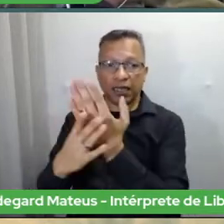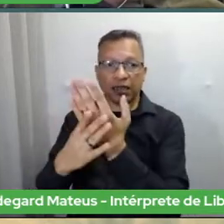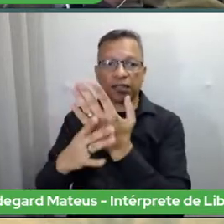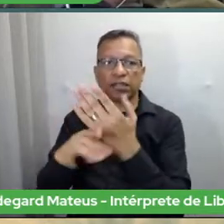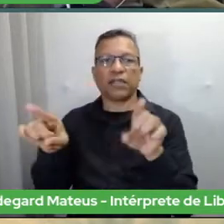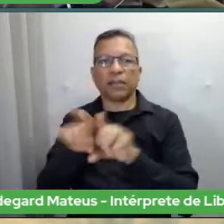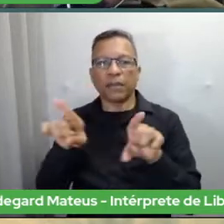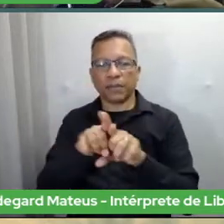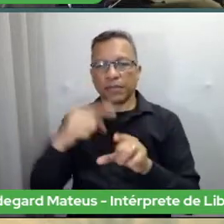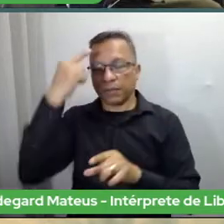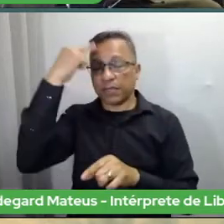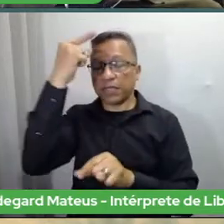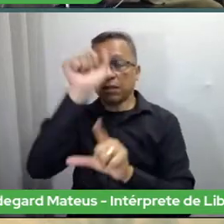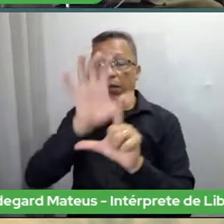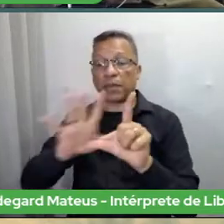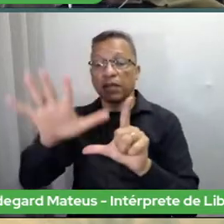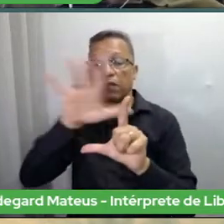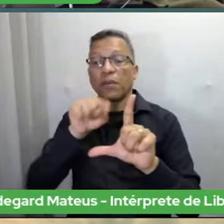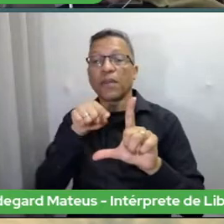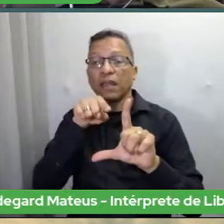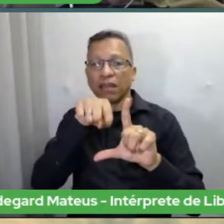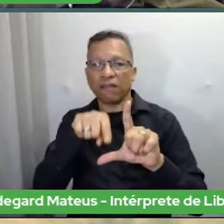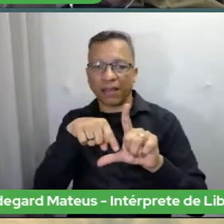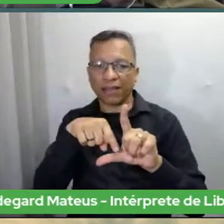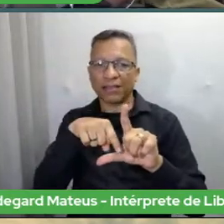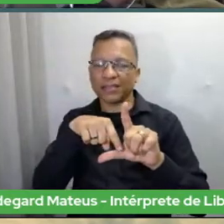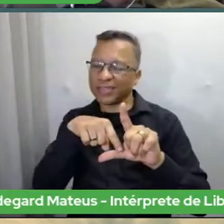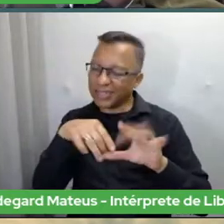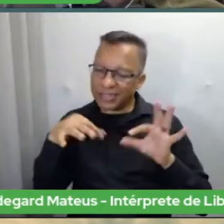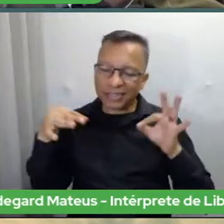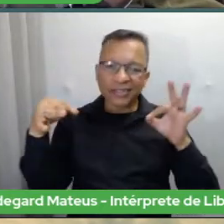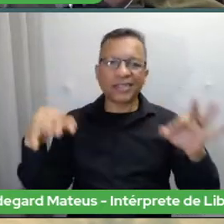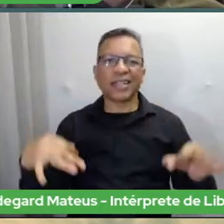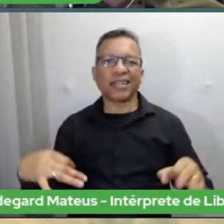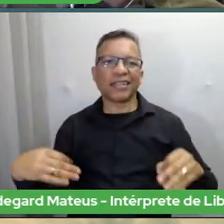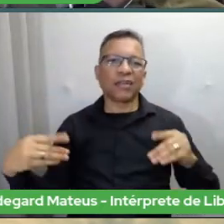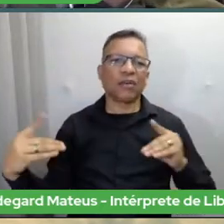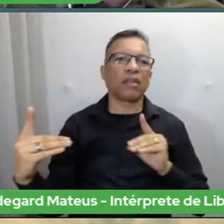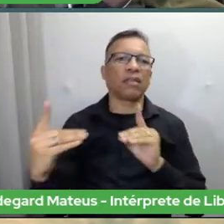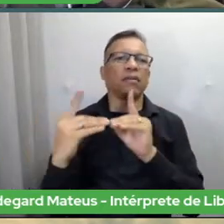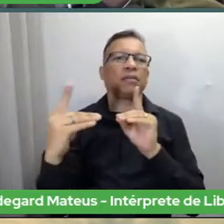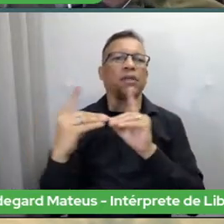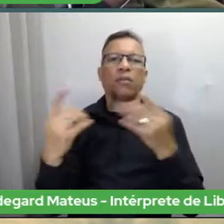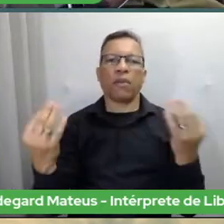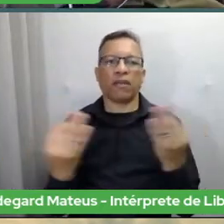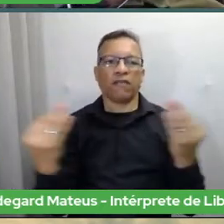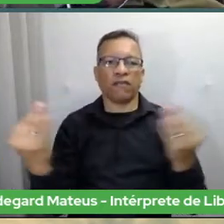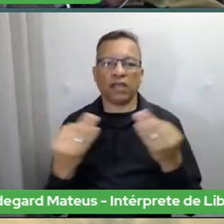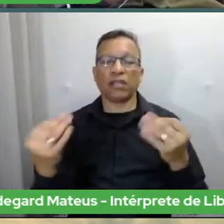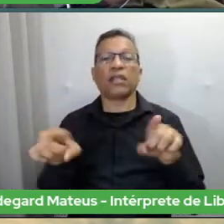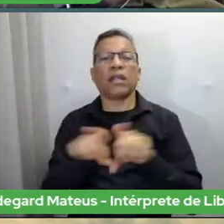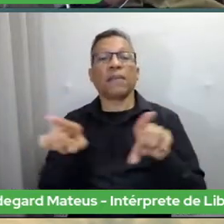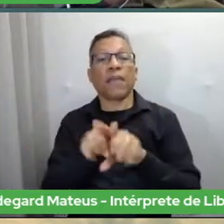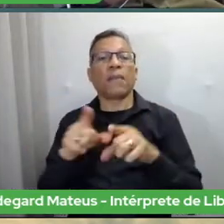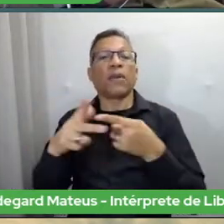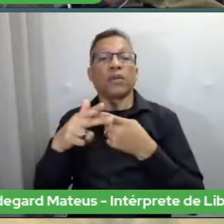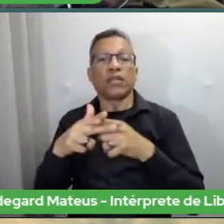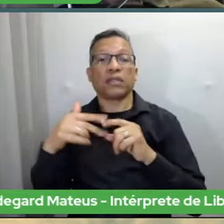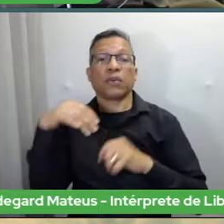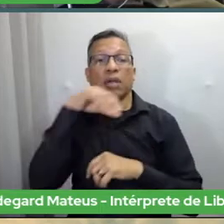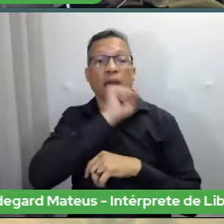uma plataforma que consiga atender essa rápida criação de produtos e manutenção fácil deles. Então, a gente não está falando